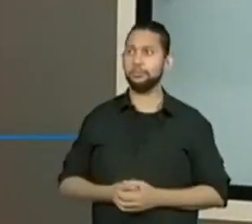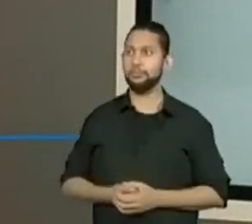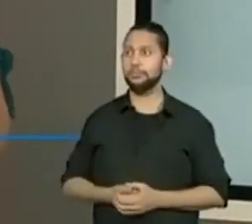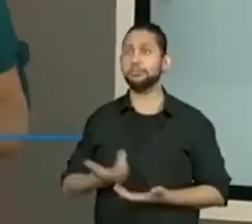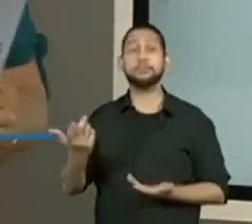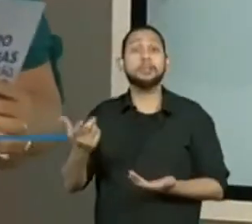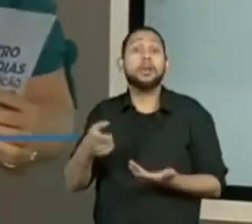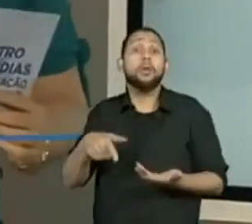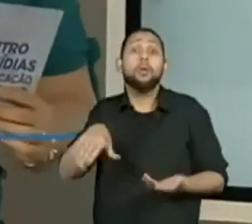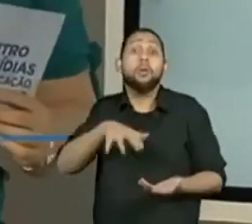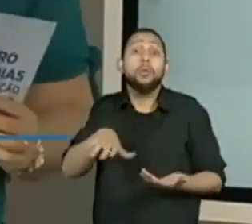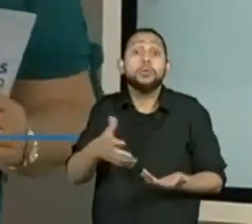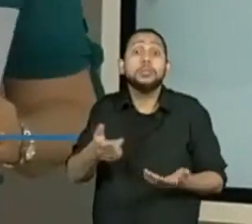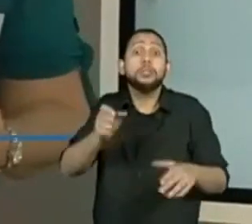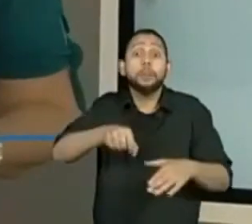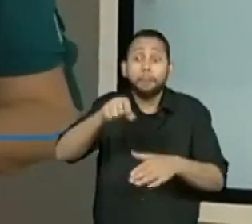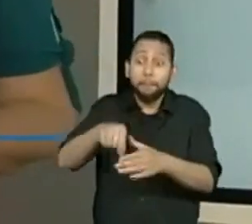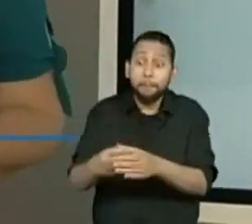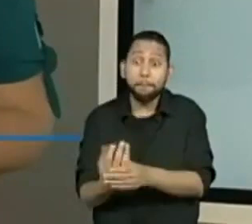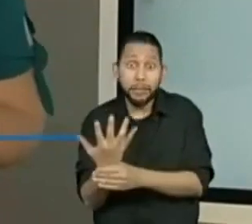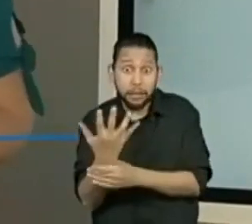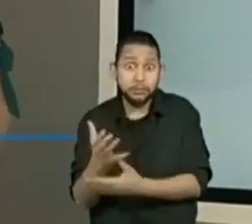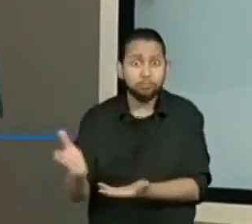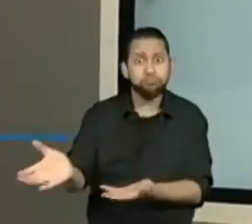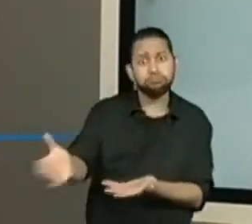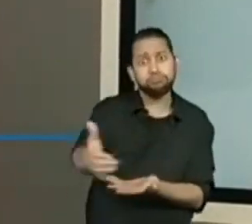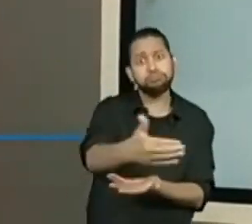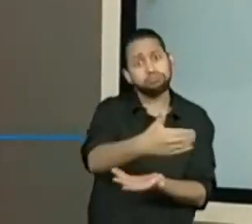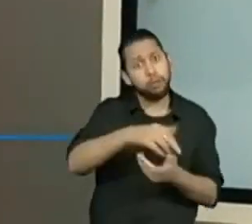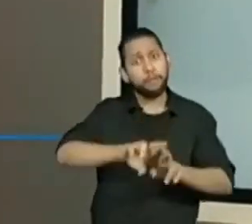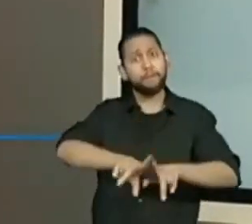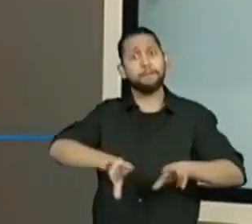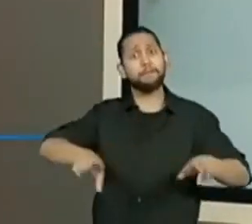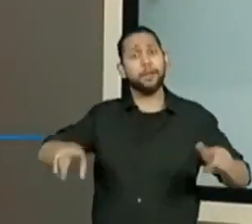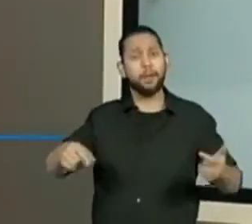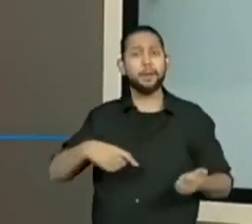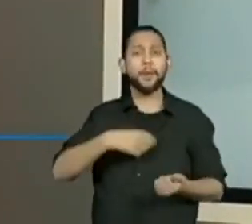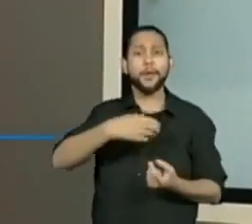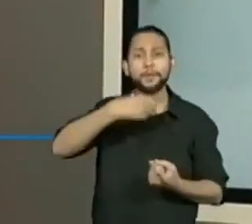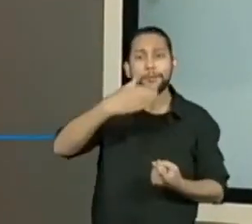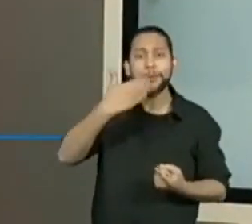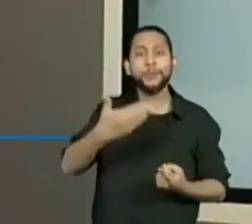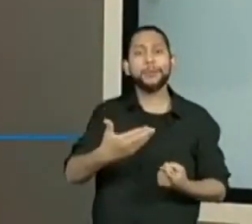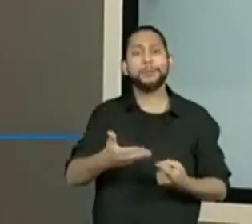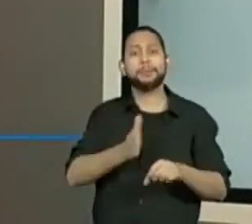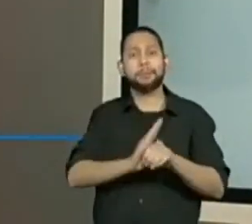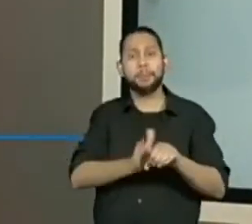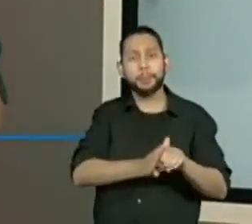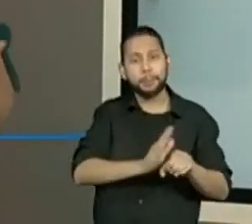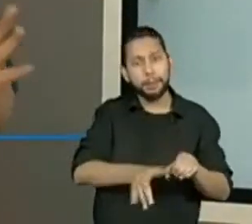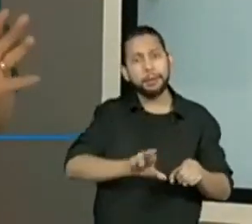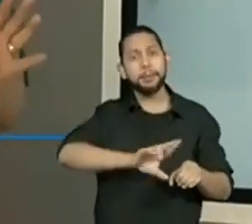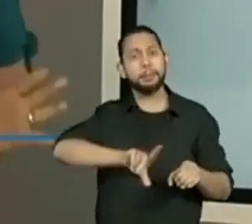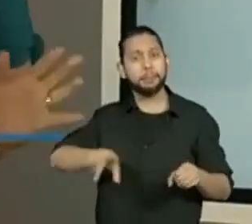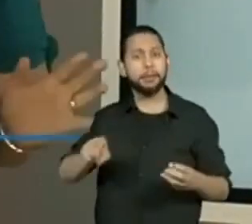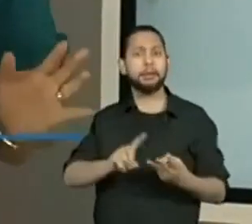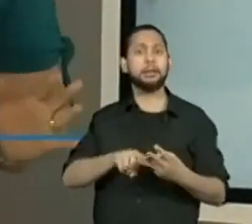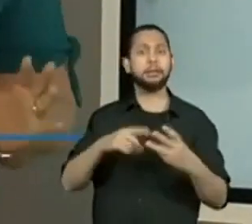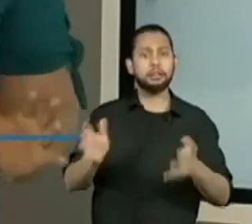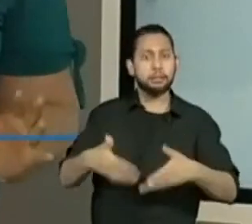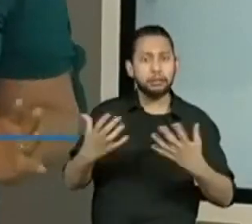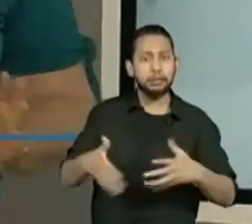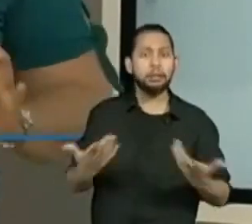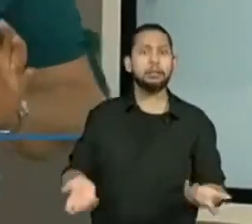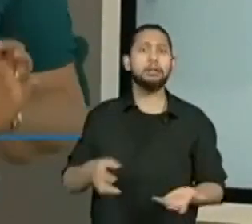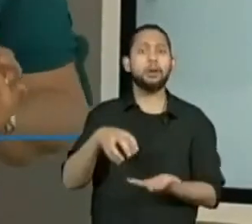assim produtos hortifrutigranjeiros são vendidos numa Quitanda certo e